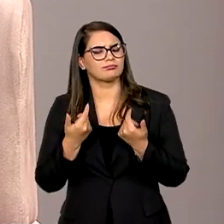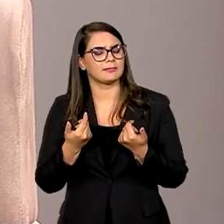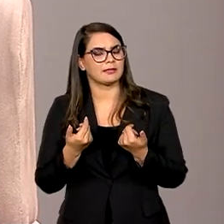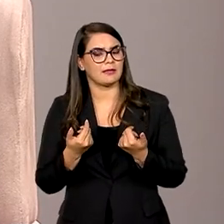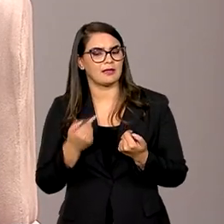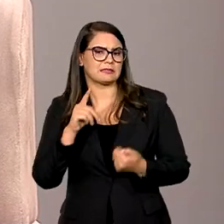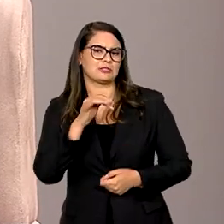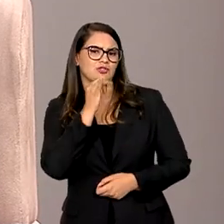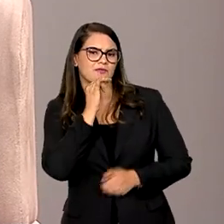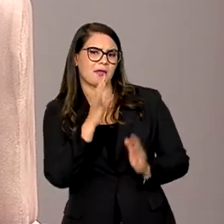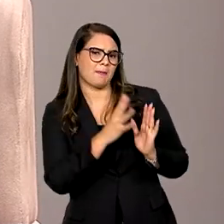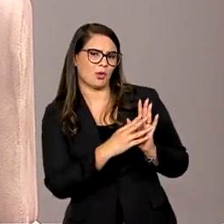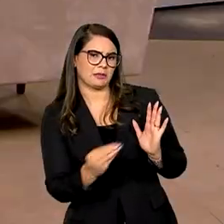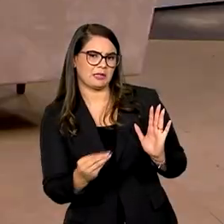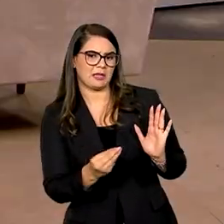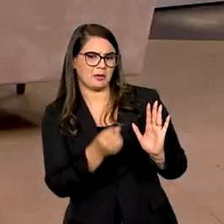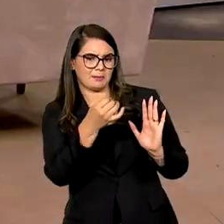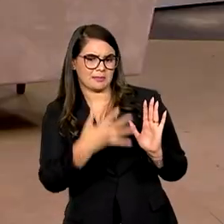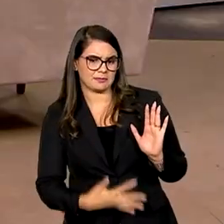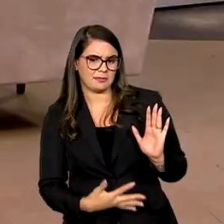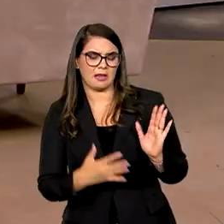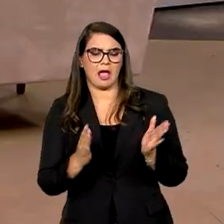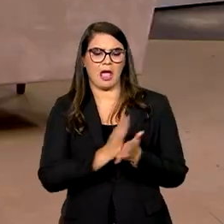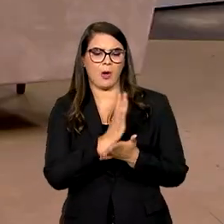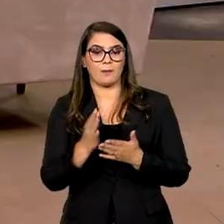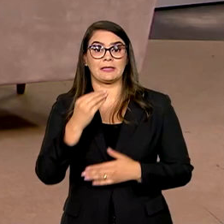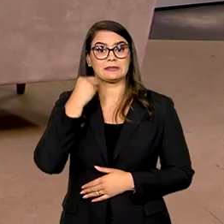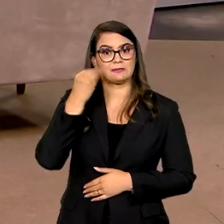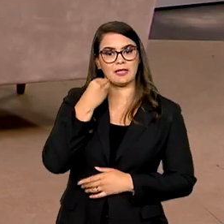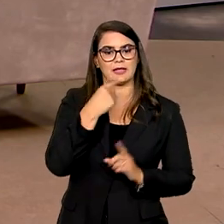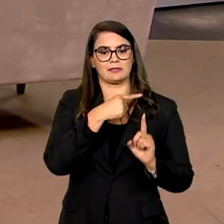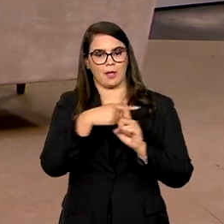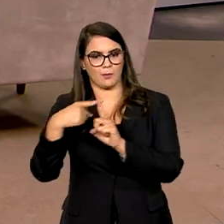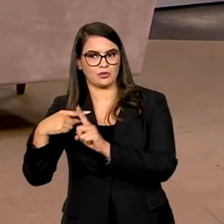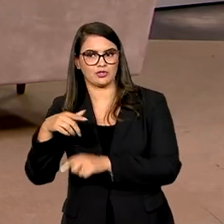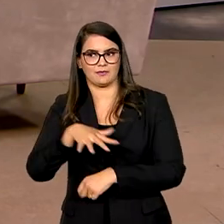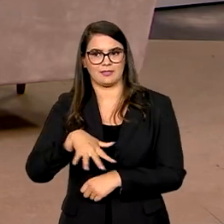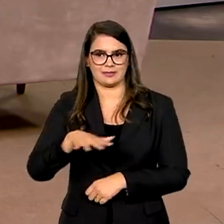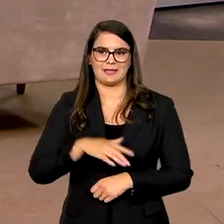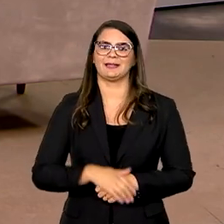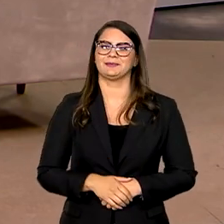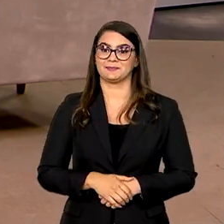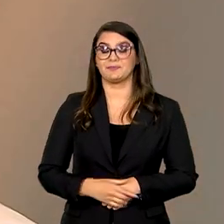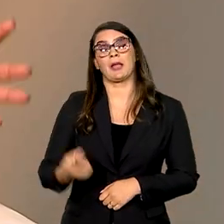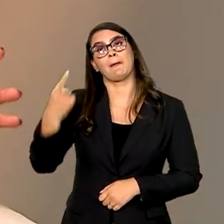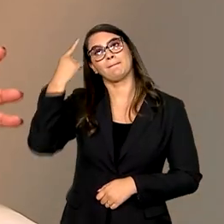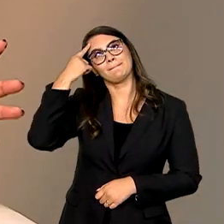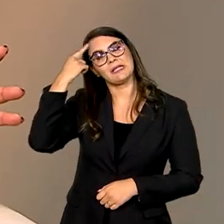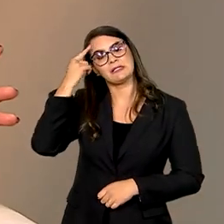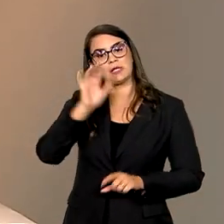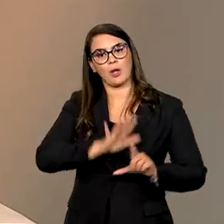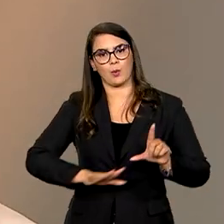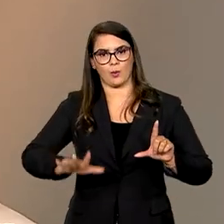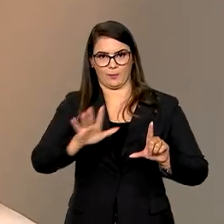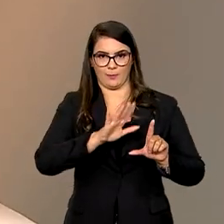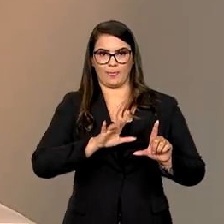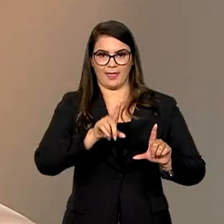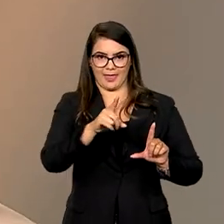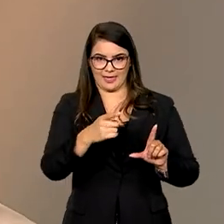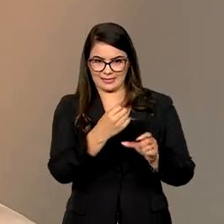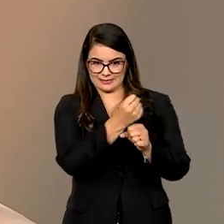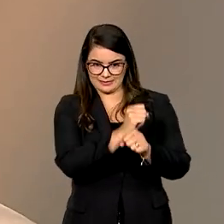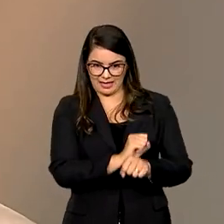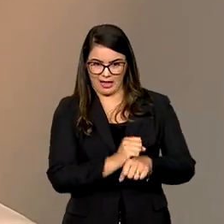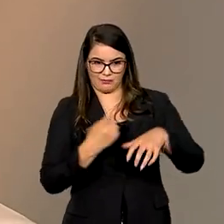até tiver um exemplo para dar, né, de uma experiência positiva nesse sentido, por favor. Vamos pensar num território quilombola, numa